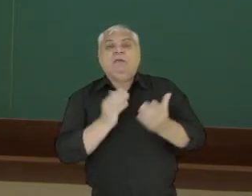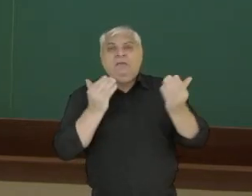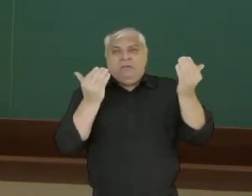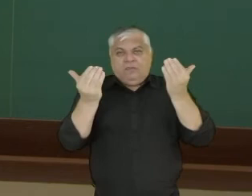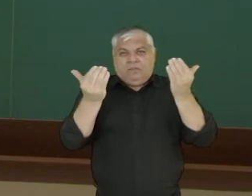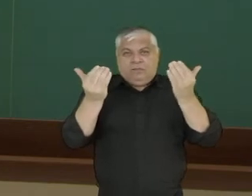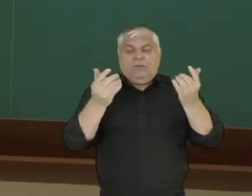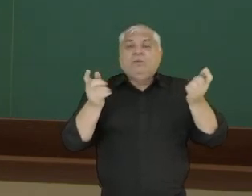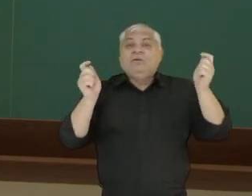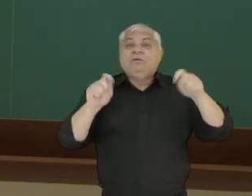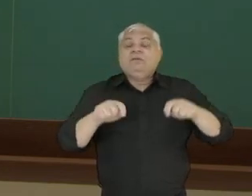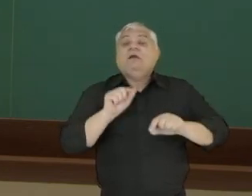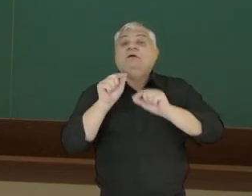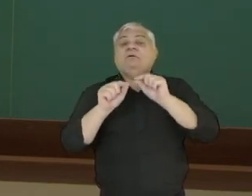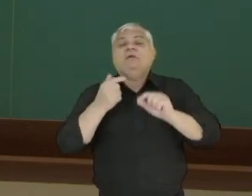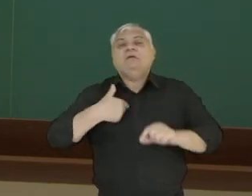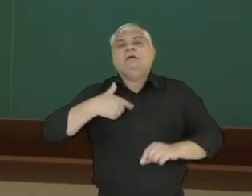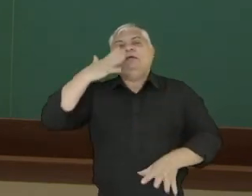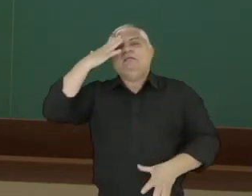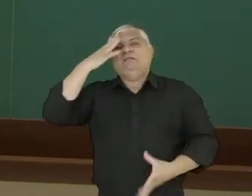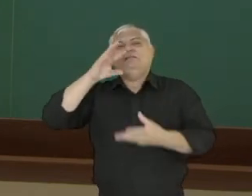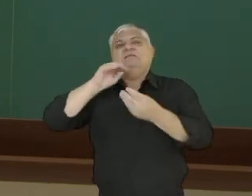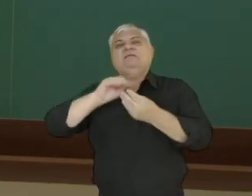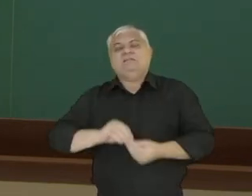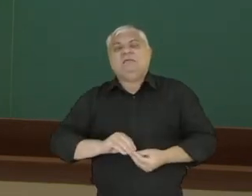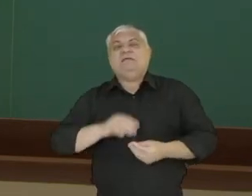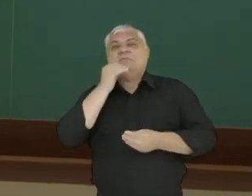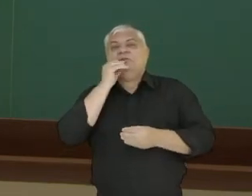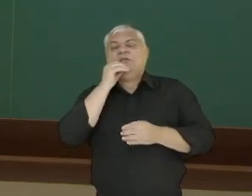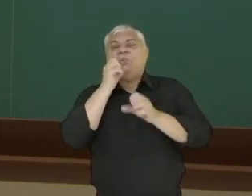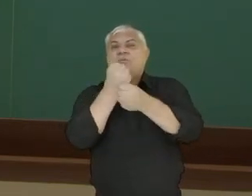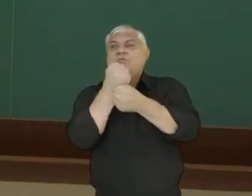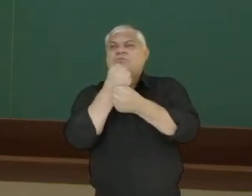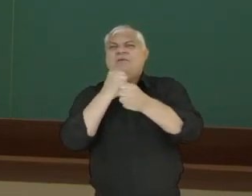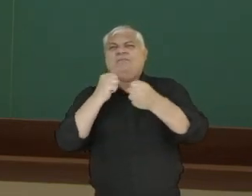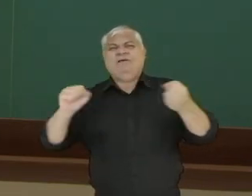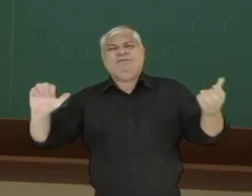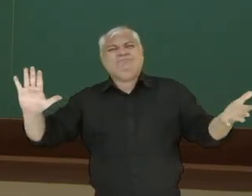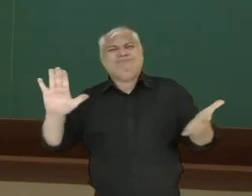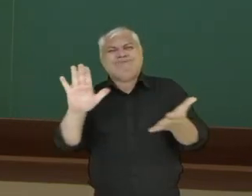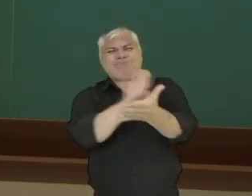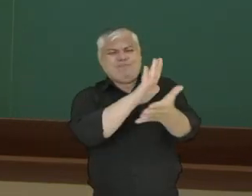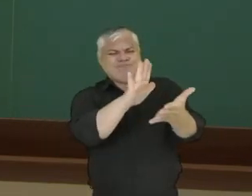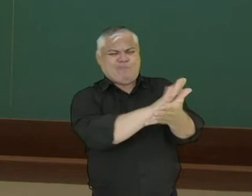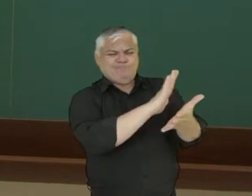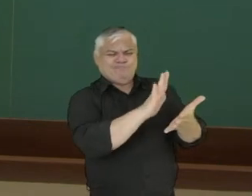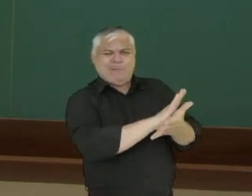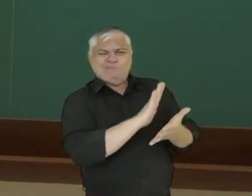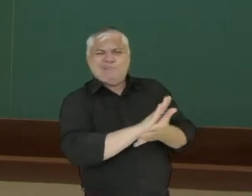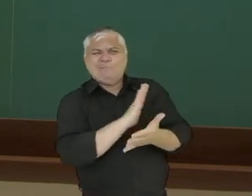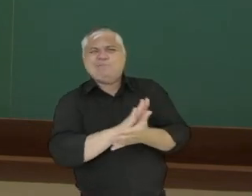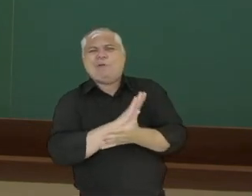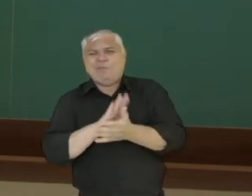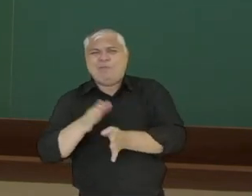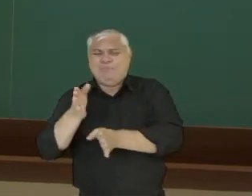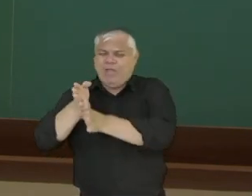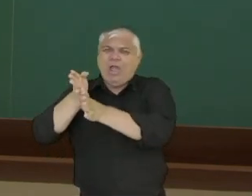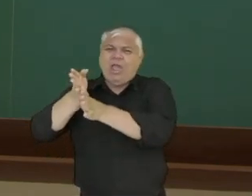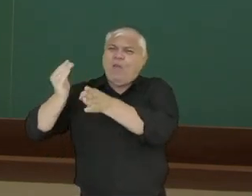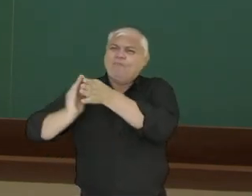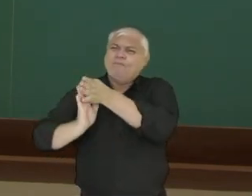nos possibilita compreender a dimensão do estrago que o rompimento dessa barragem